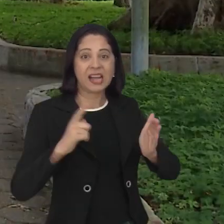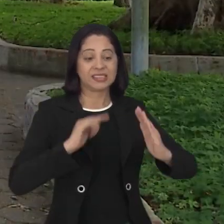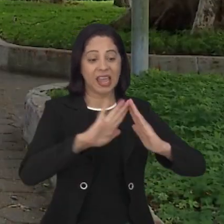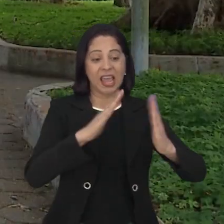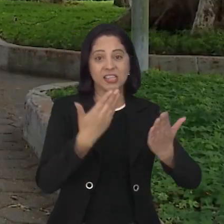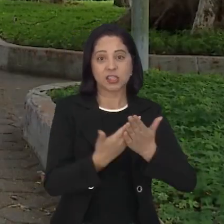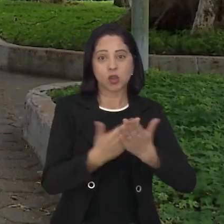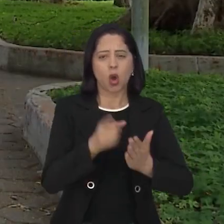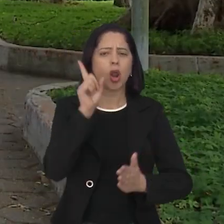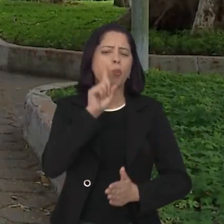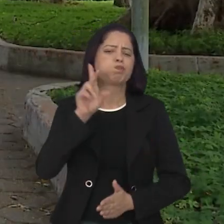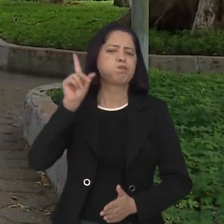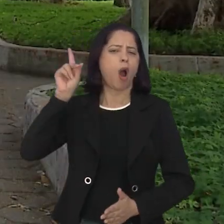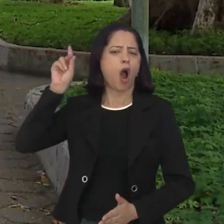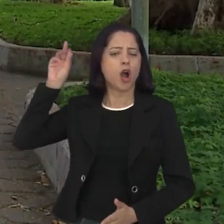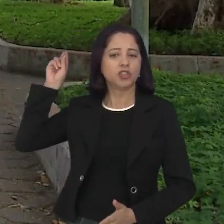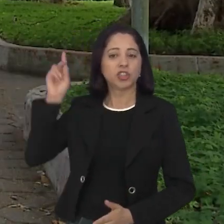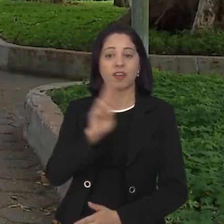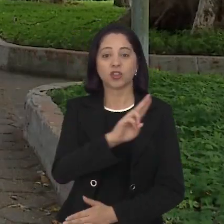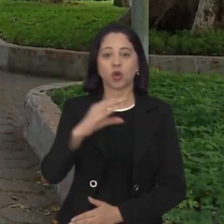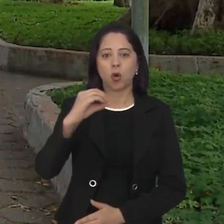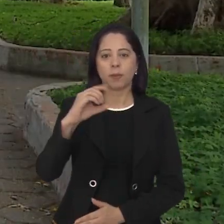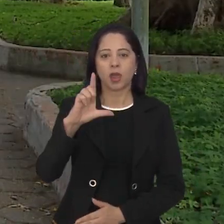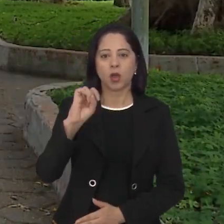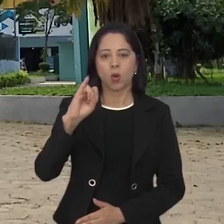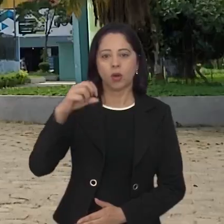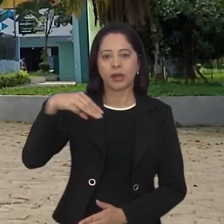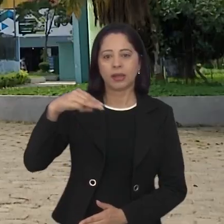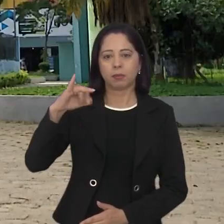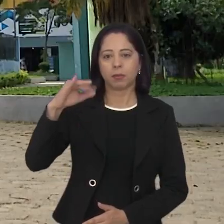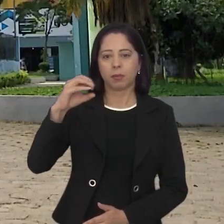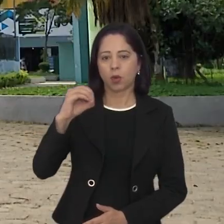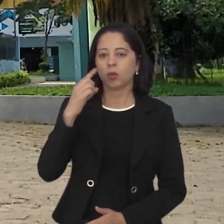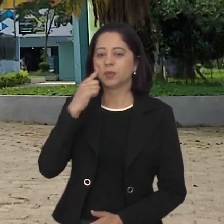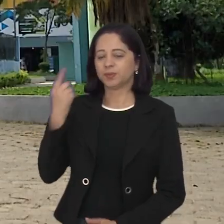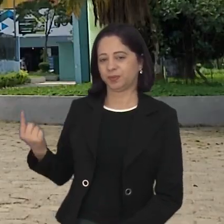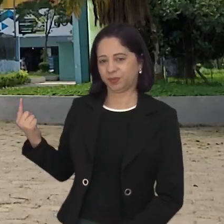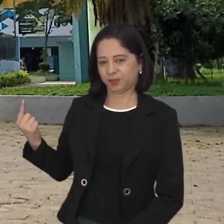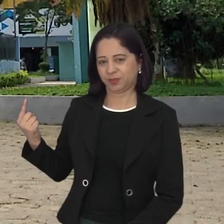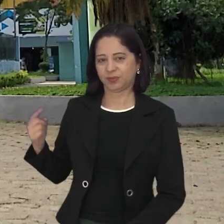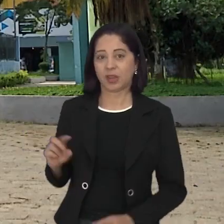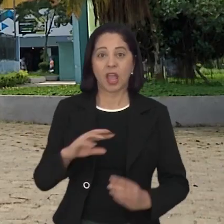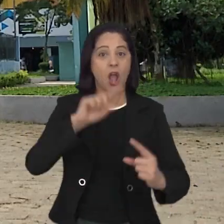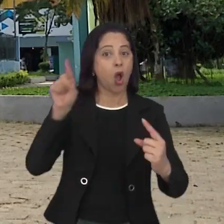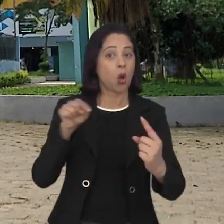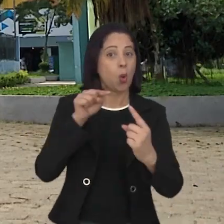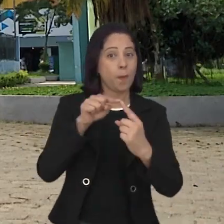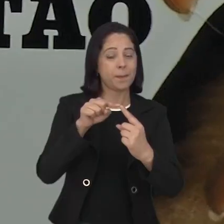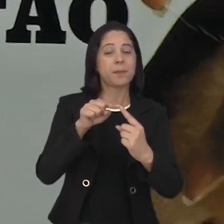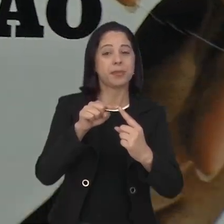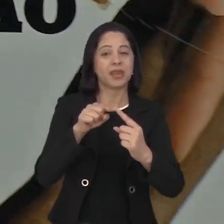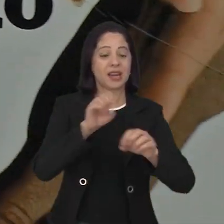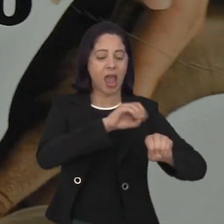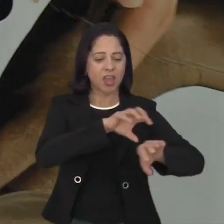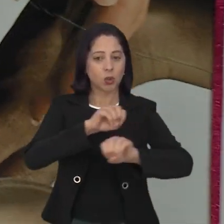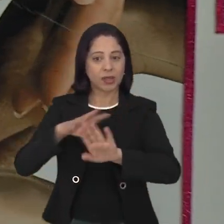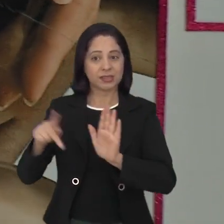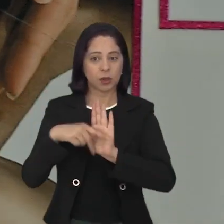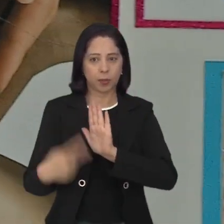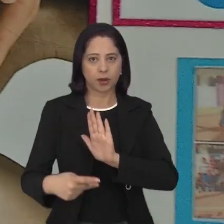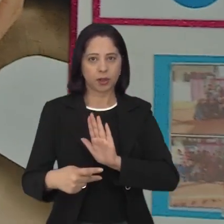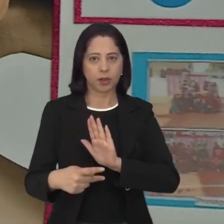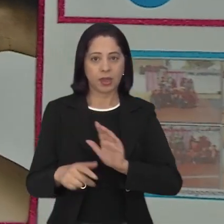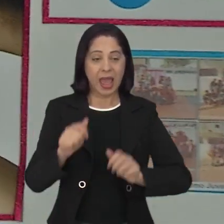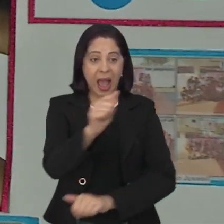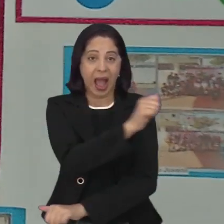bem no centro próximo à Praça Afonso Pena está uma das escolas mais antigas de São José Olímpio Catão nome que faz parte